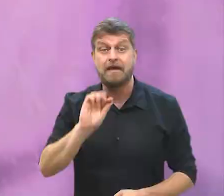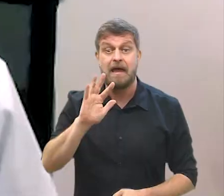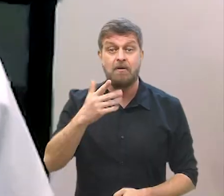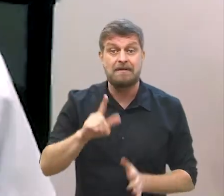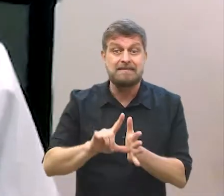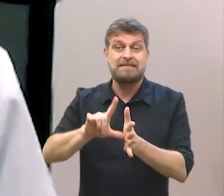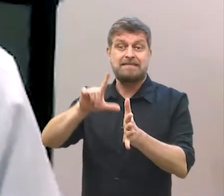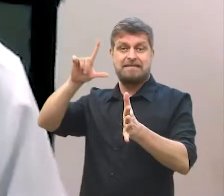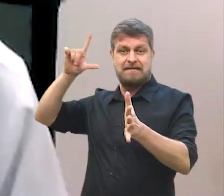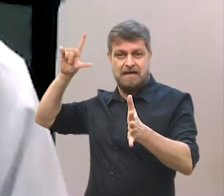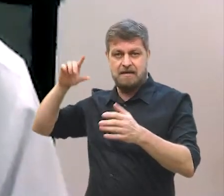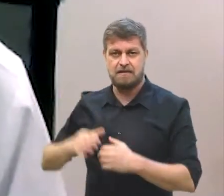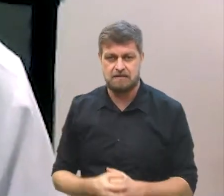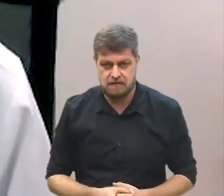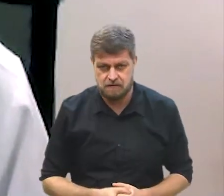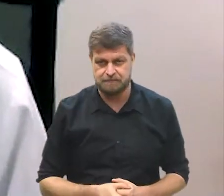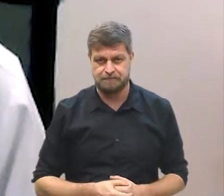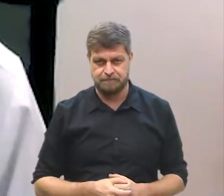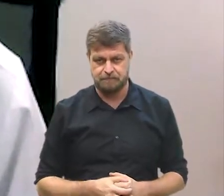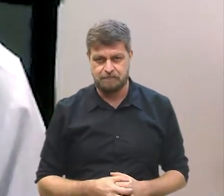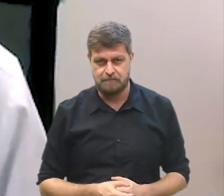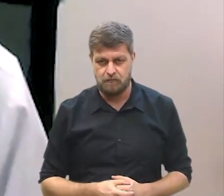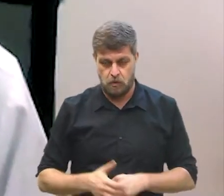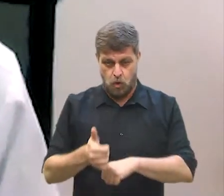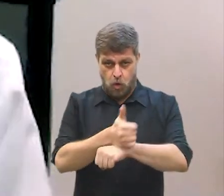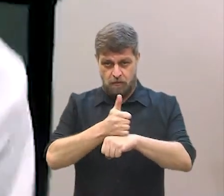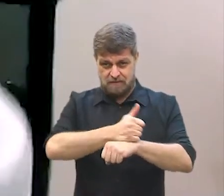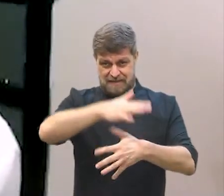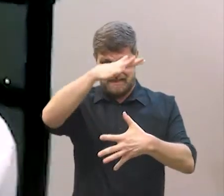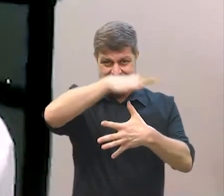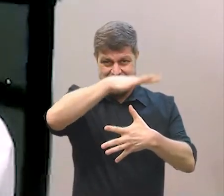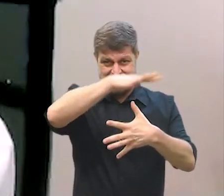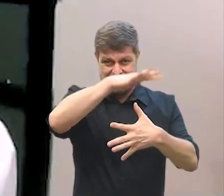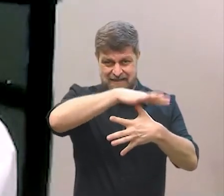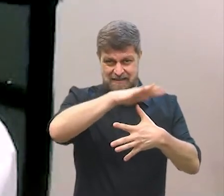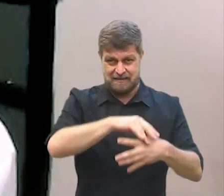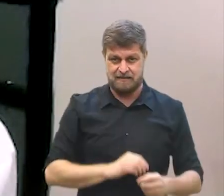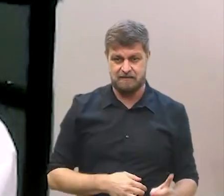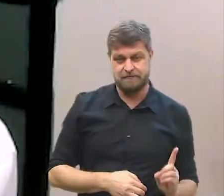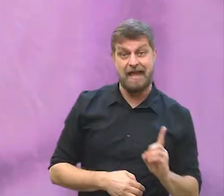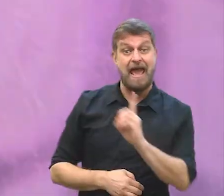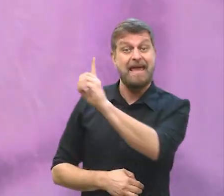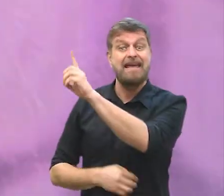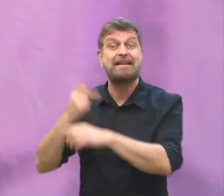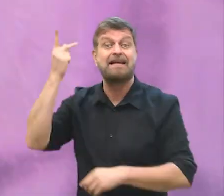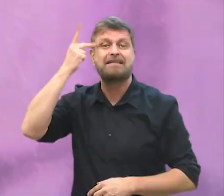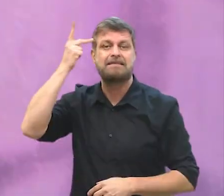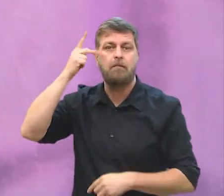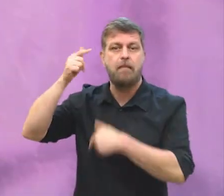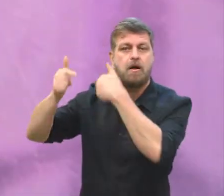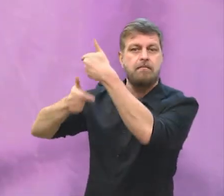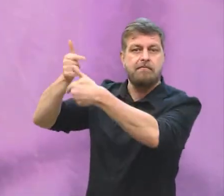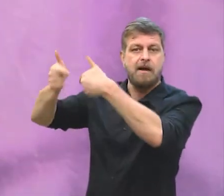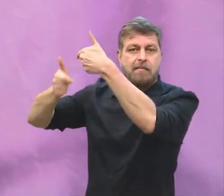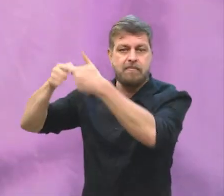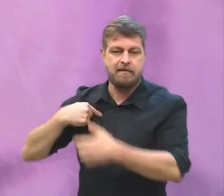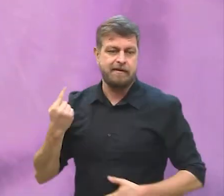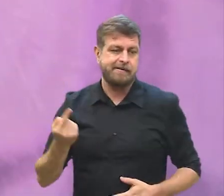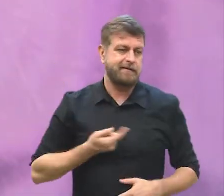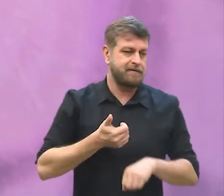verdade? Os cirurgiões de ponta daqui saíam para usar essa tecnologia em São Paulo. Hoje, aí a gente